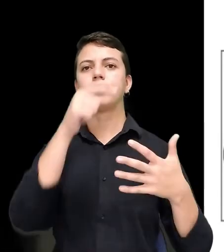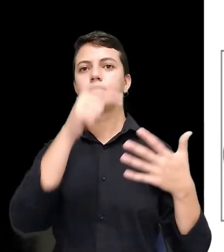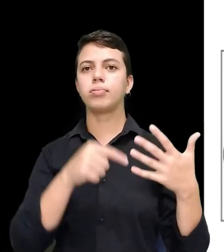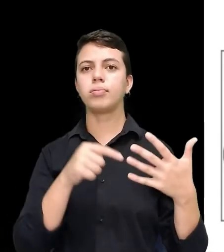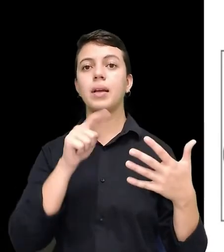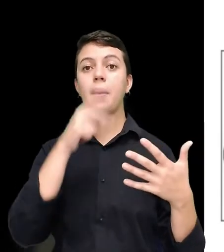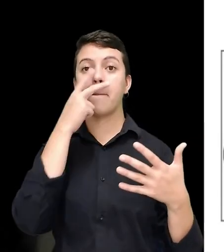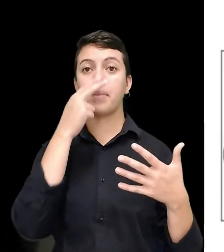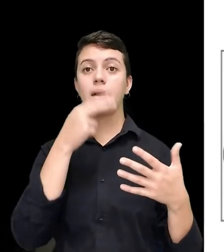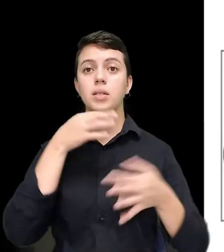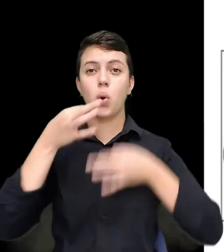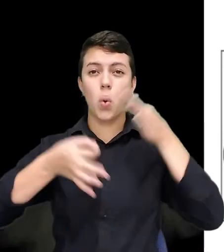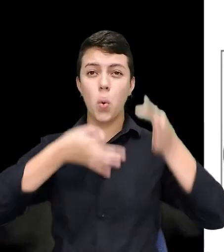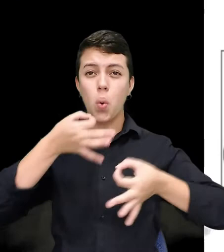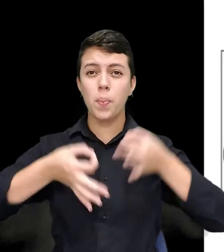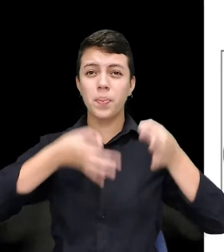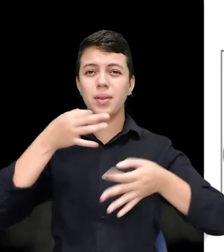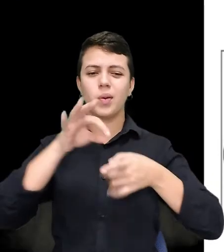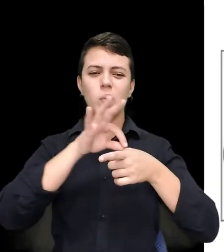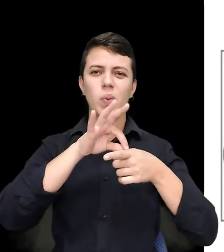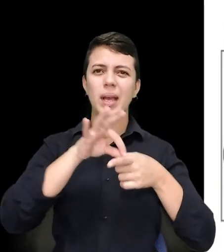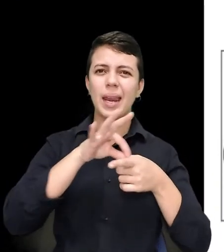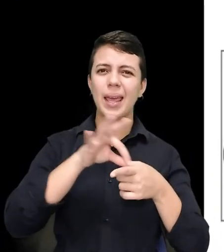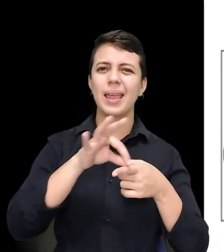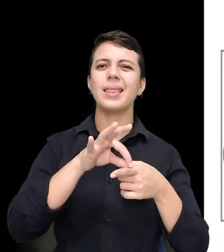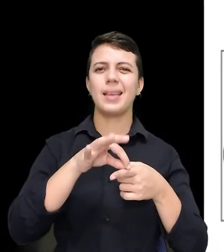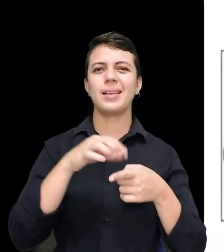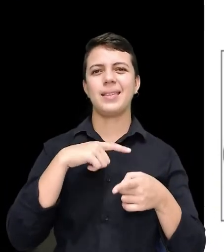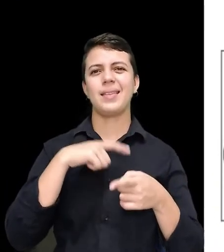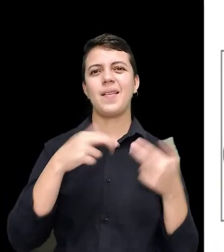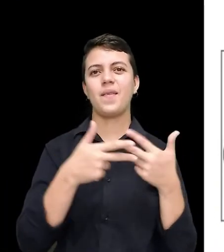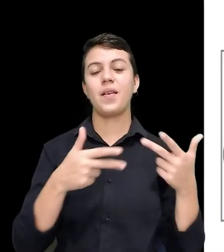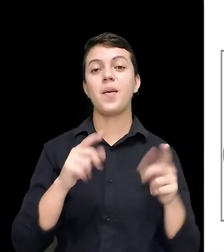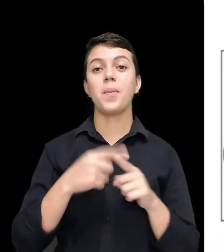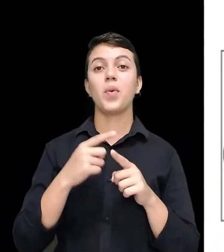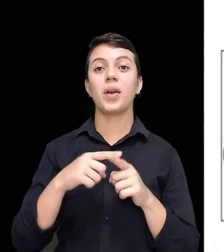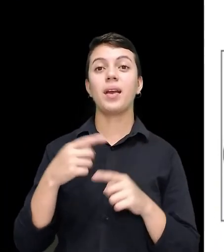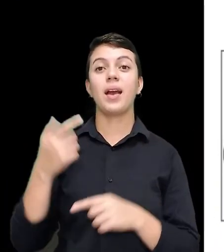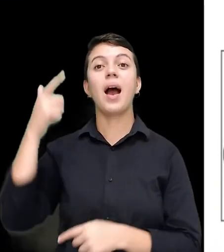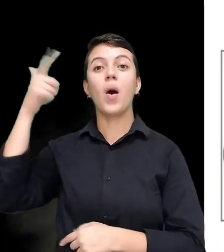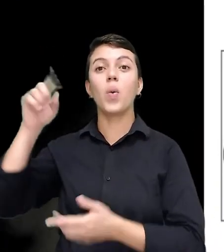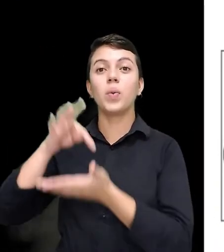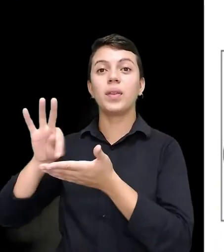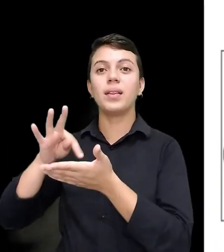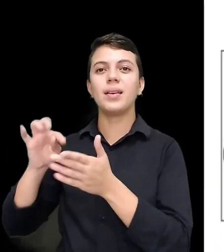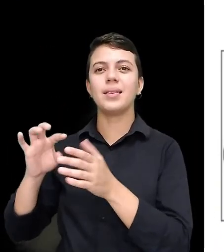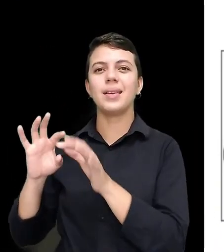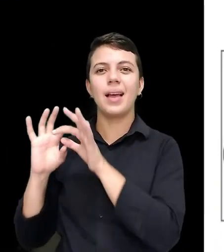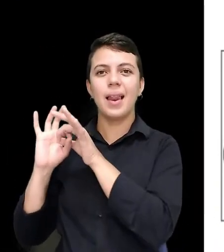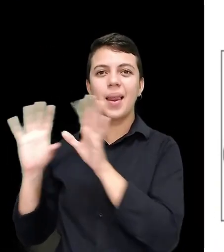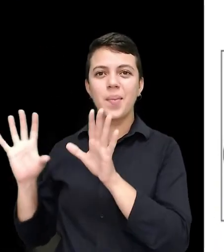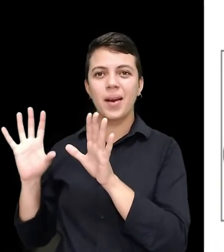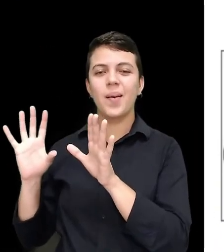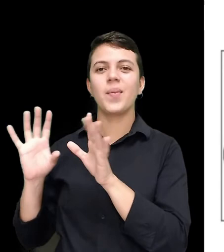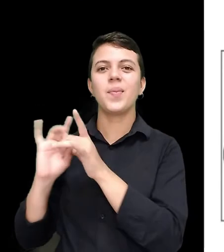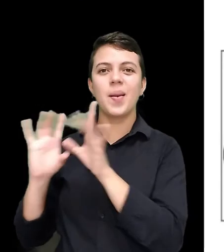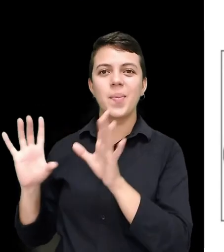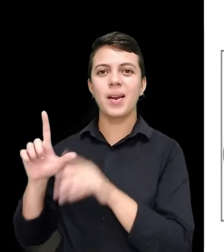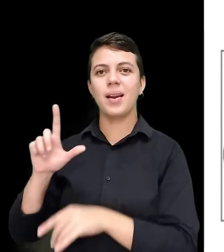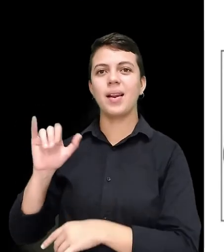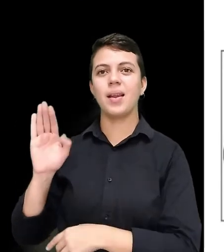elas são mais críticas, ao contrário da liberal, que são acríticas, né,